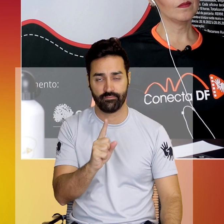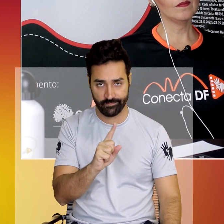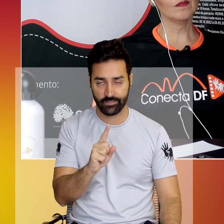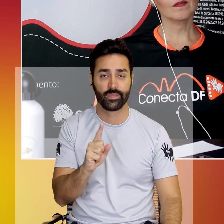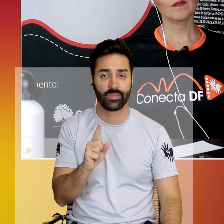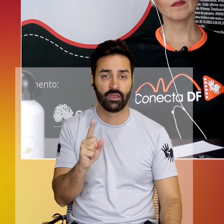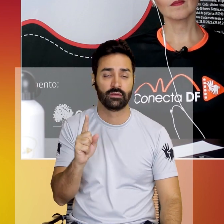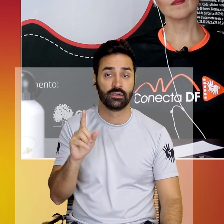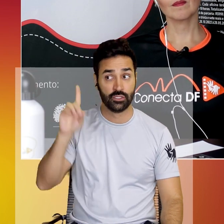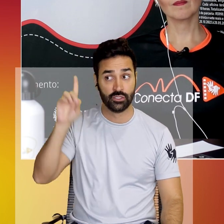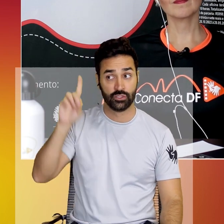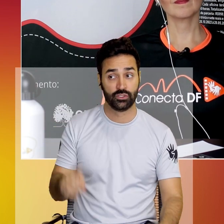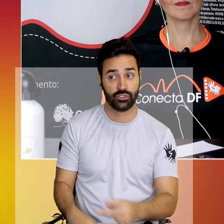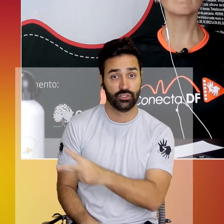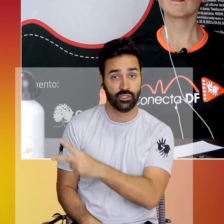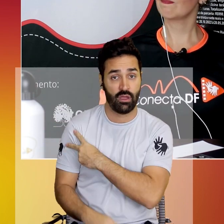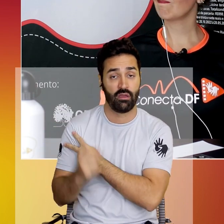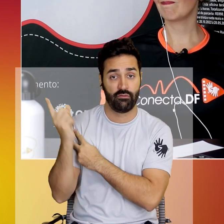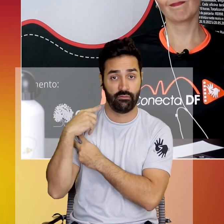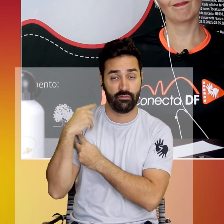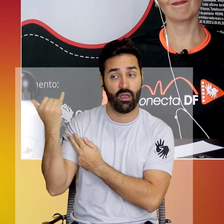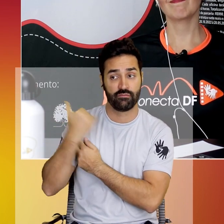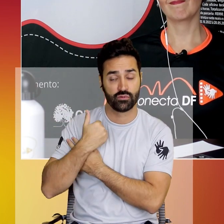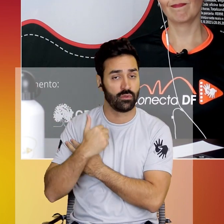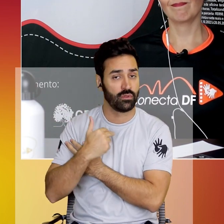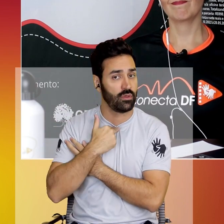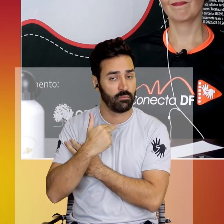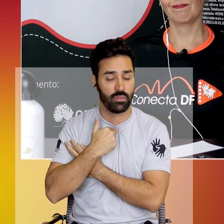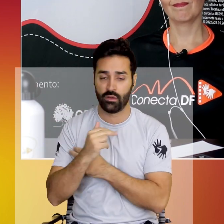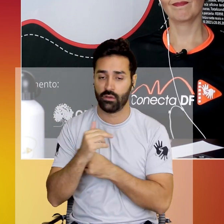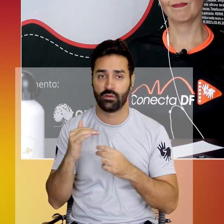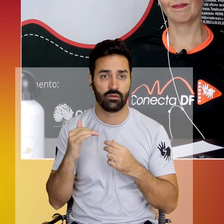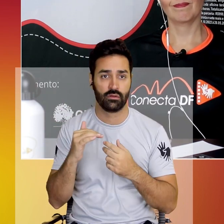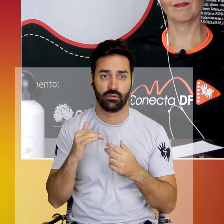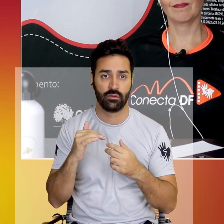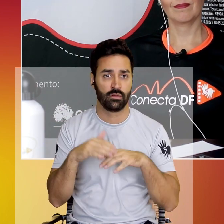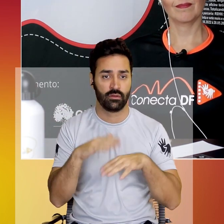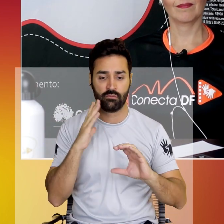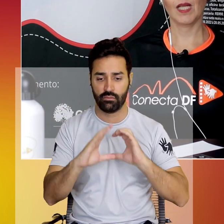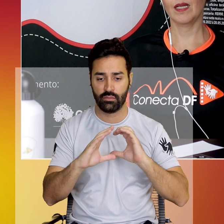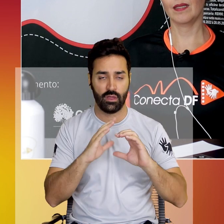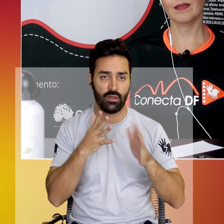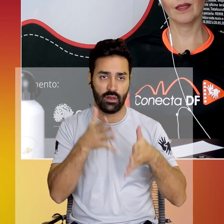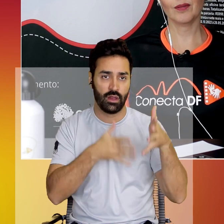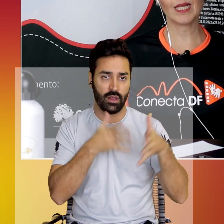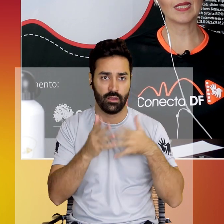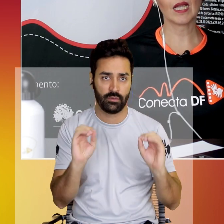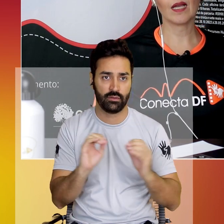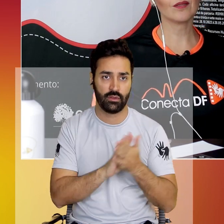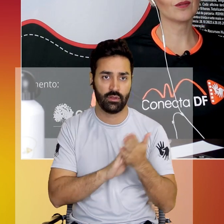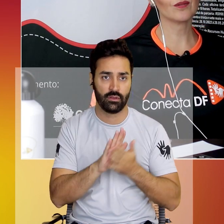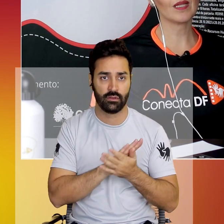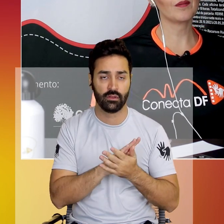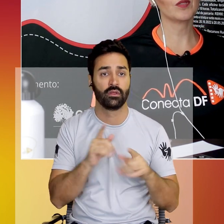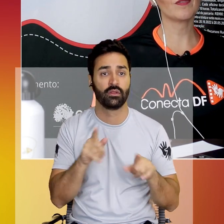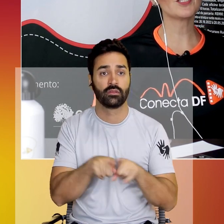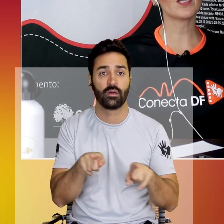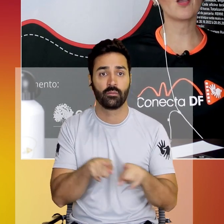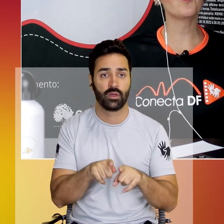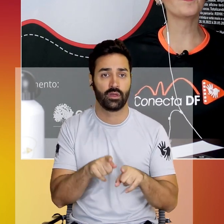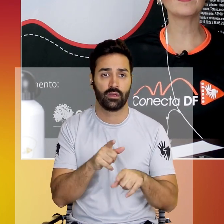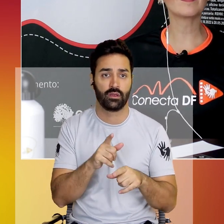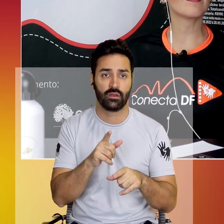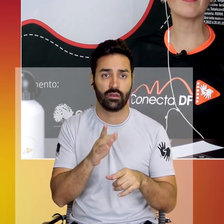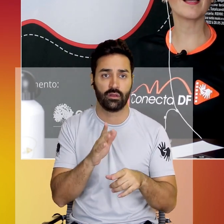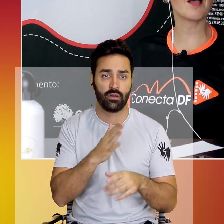não fizesse de modo nenhum e que eu não tivesse conversa nenhuma com a mãe. então, Porque a mãe nesse caso, não não tem aceita, muito. Vai a chegar